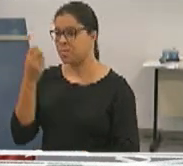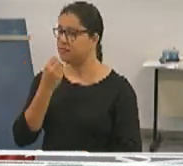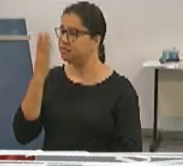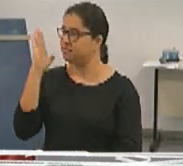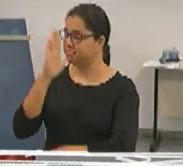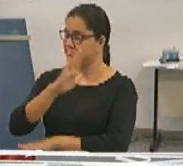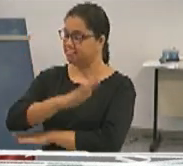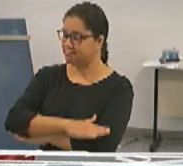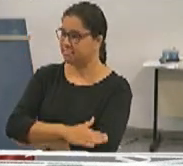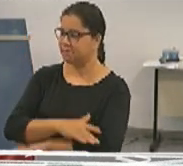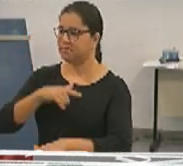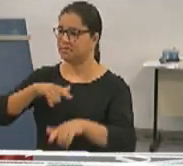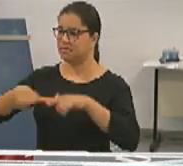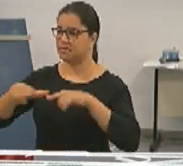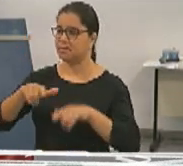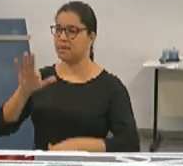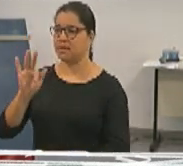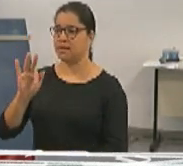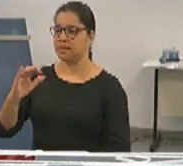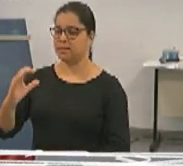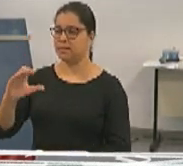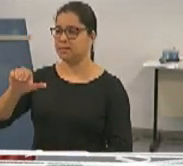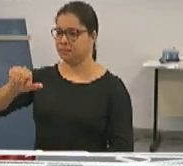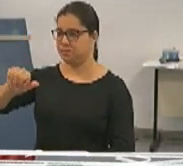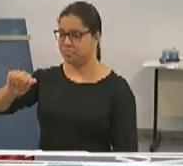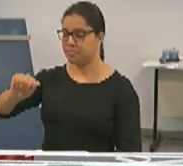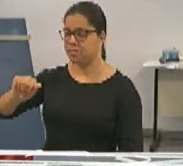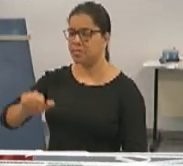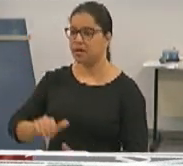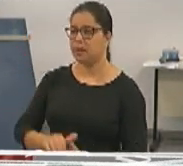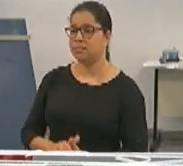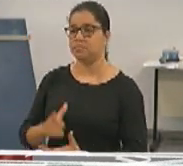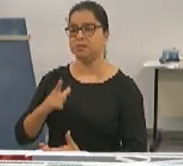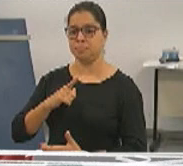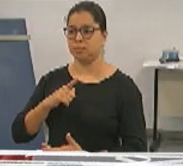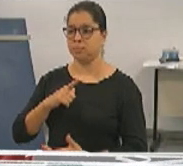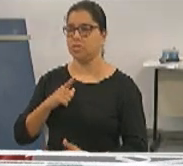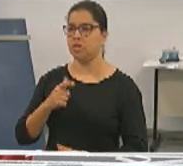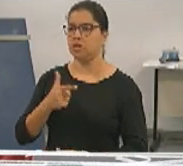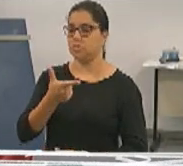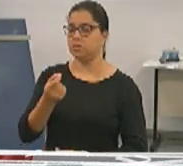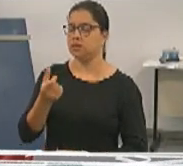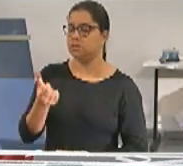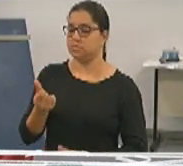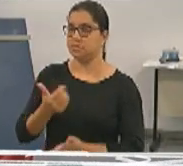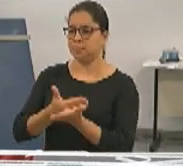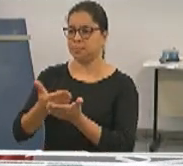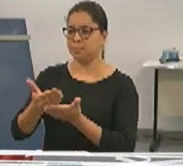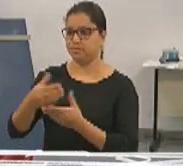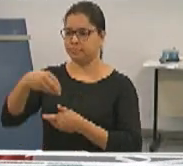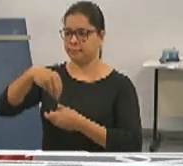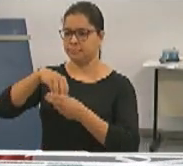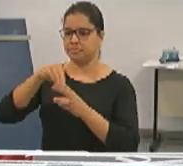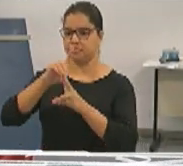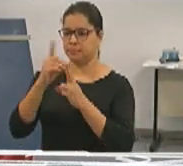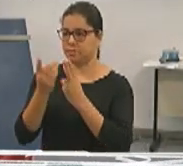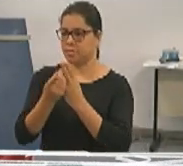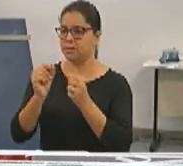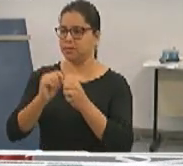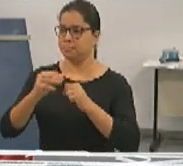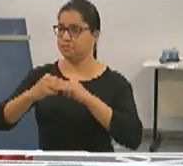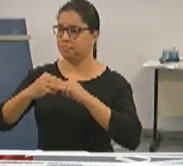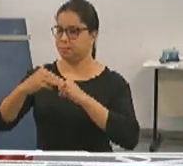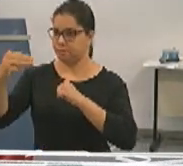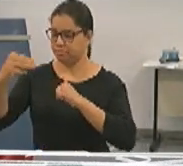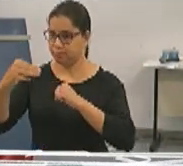né, Laboratório de Fitopatologia. Estou na universidade desde 2006, fiz mestrado e